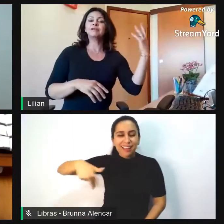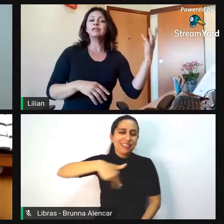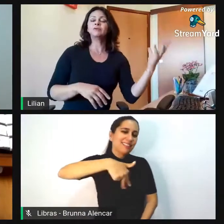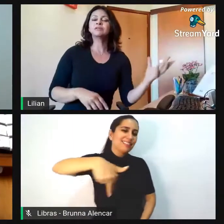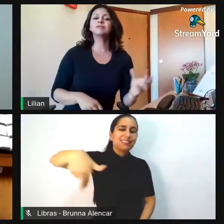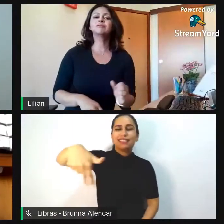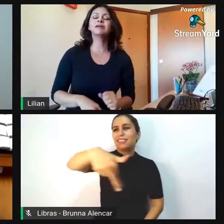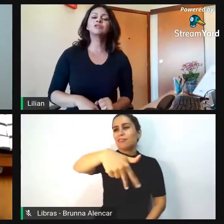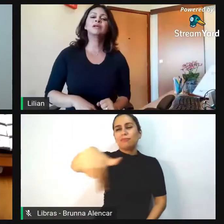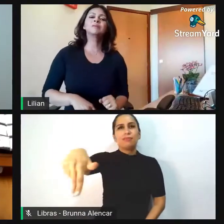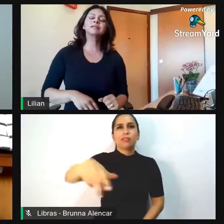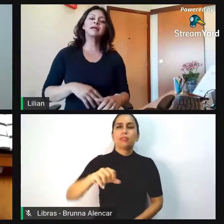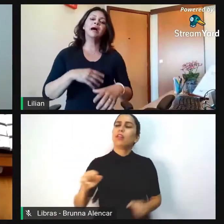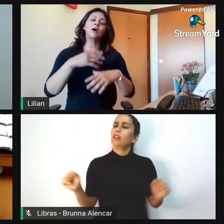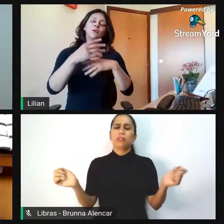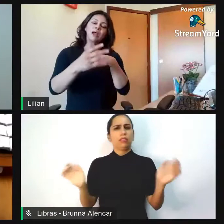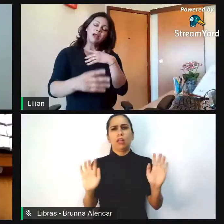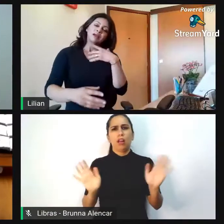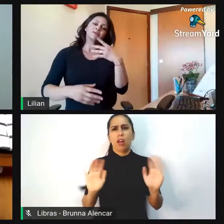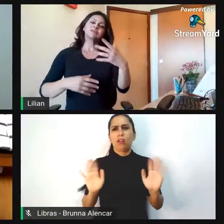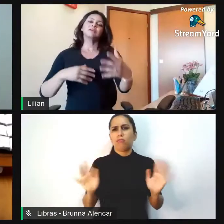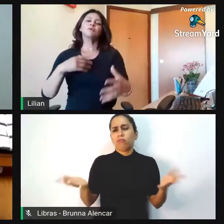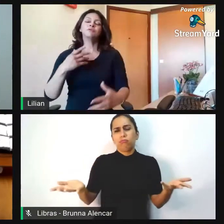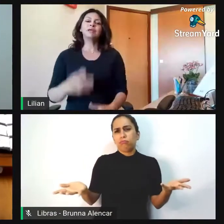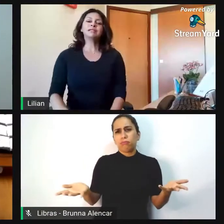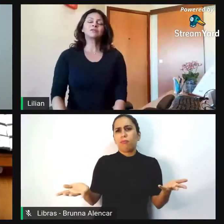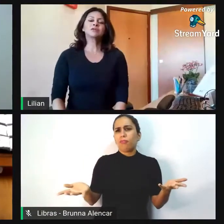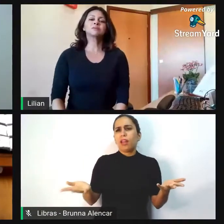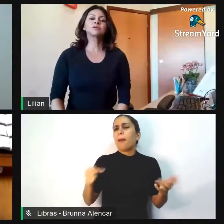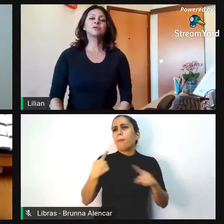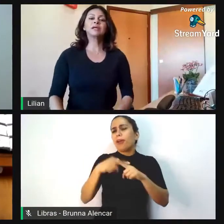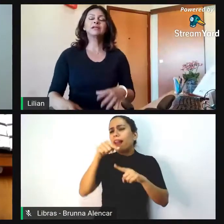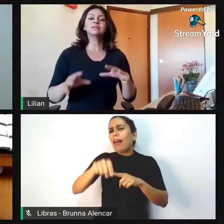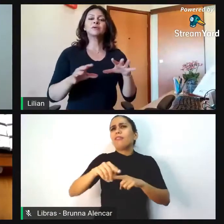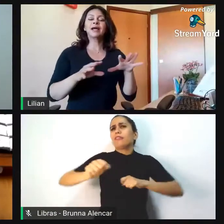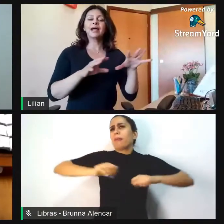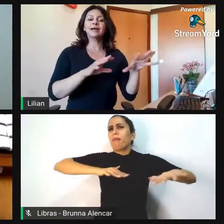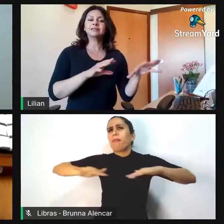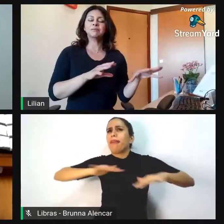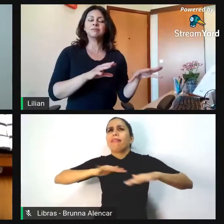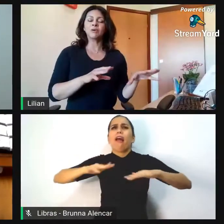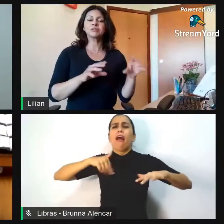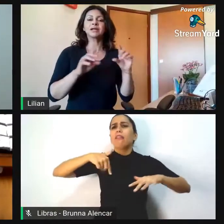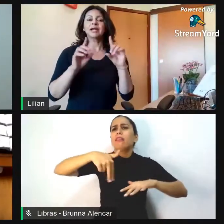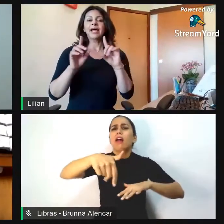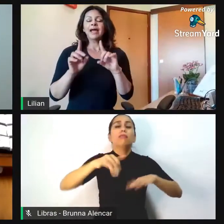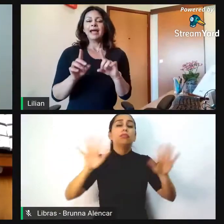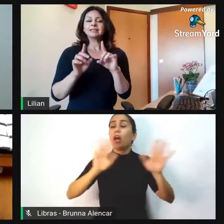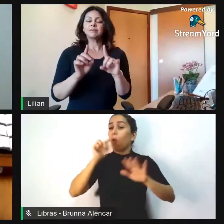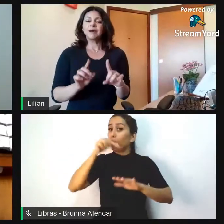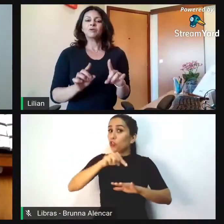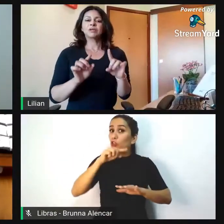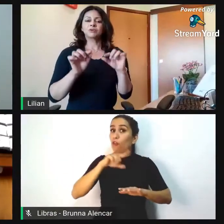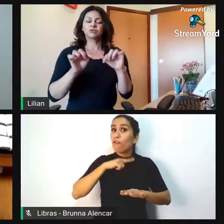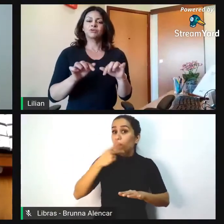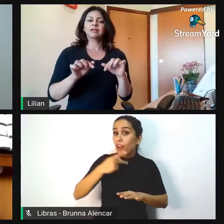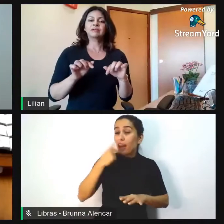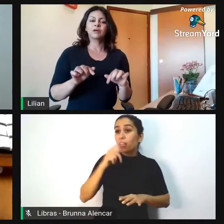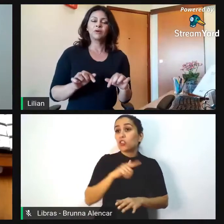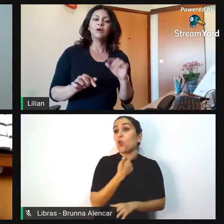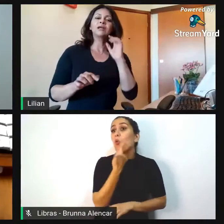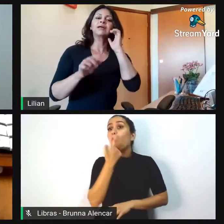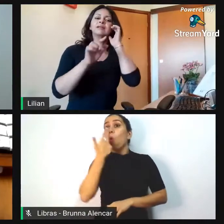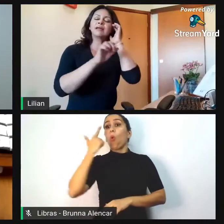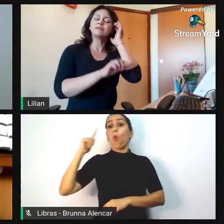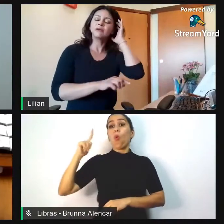que previne, inclusive, a fadiga mental, que você movimenta as suas panturrilhas, não é essa pausa. Essa pausa que eu estou